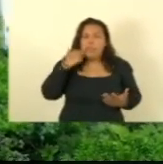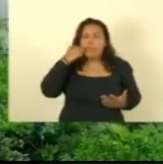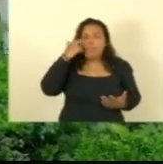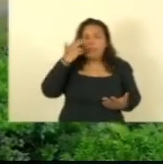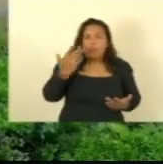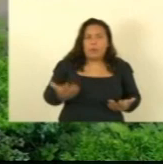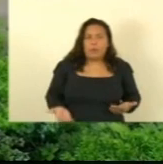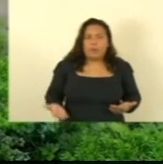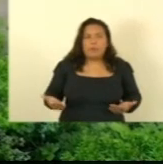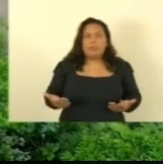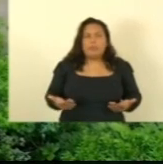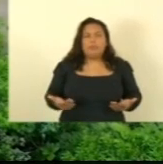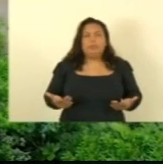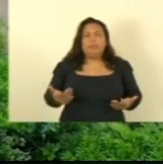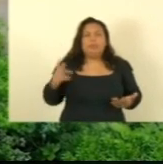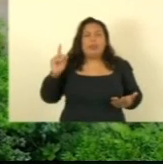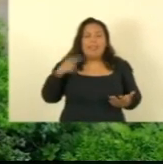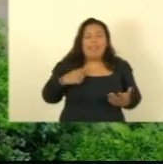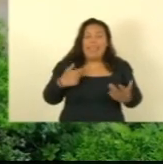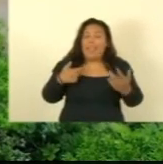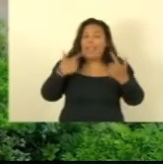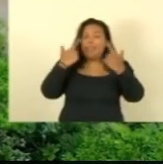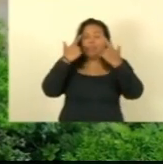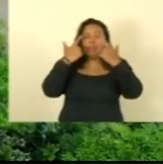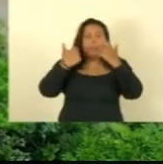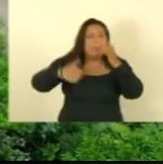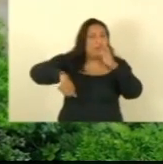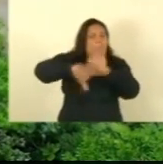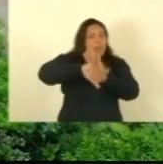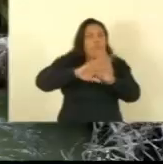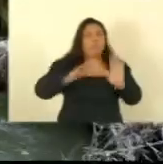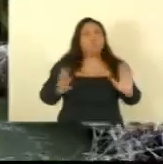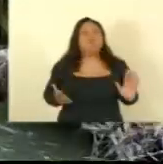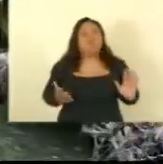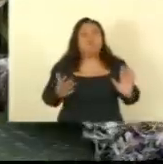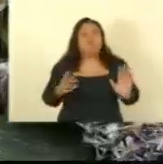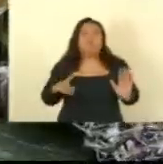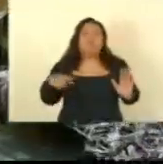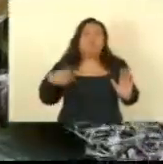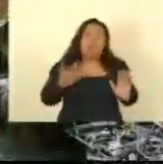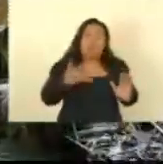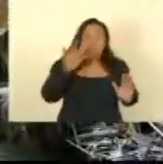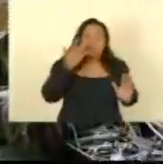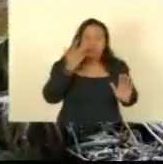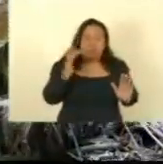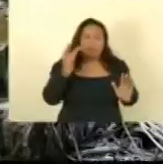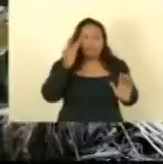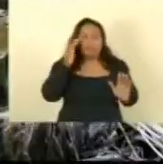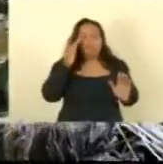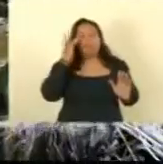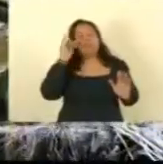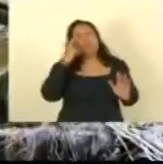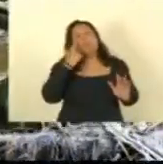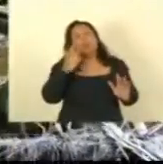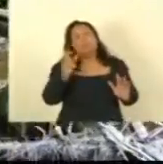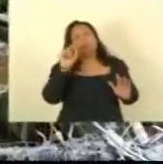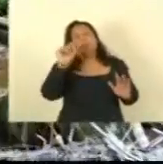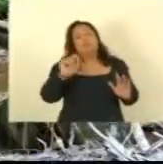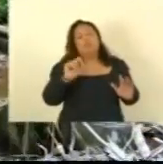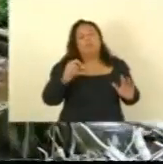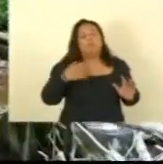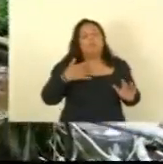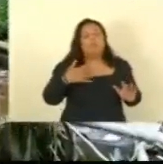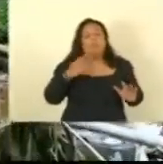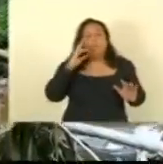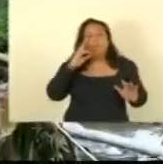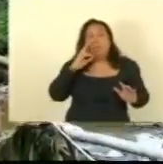aí. Isso é criminoso. E eu acho interessante que a Câmara